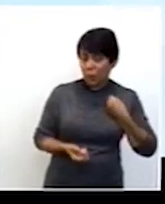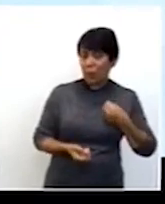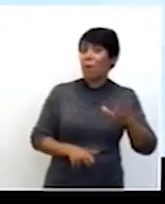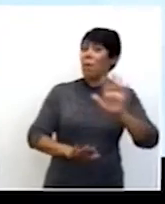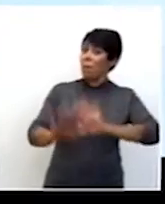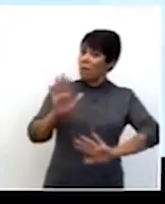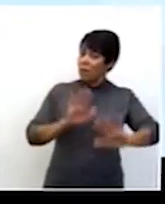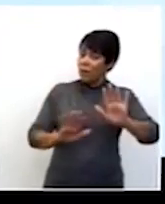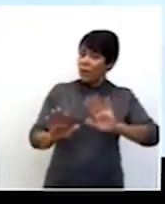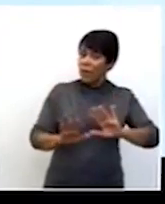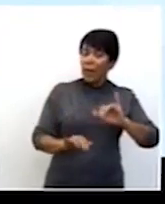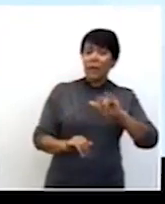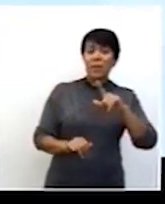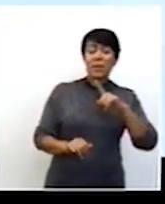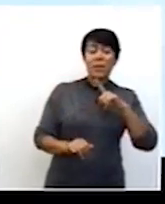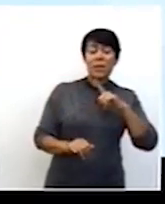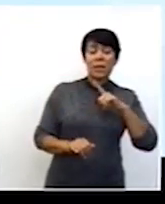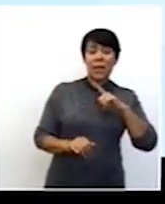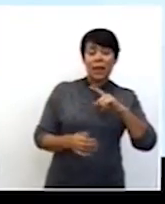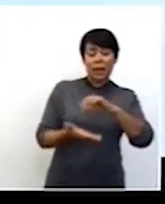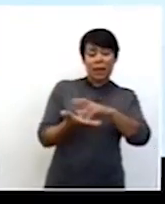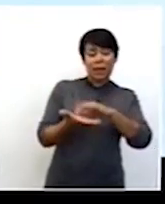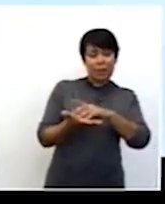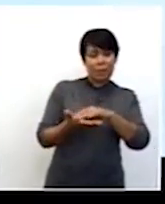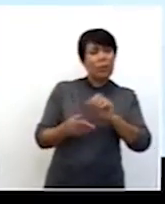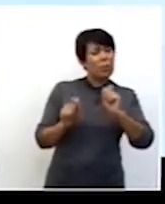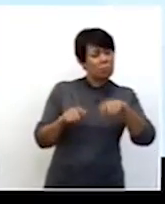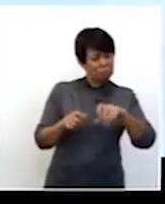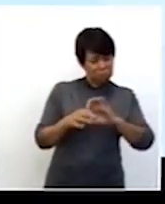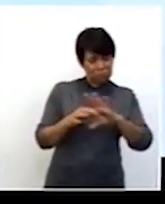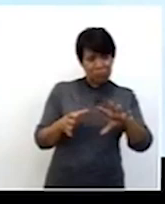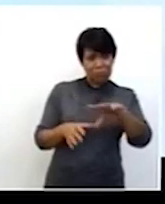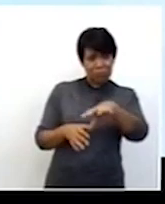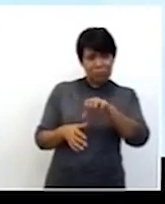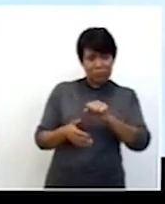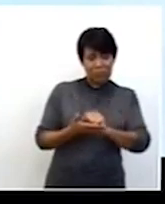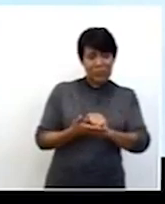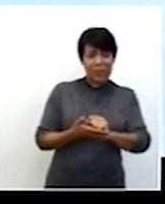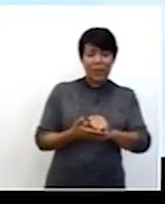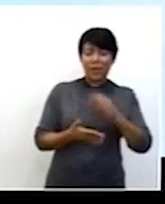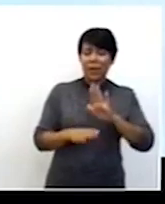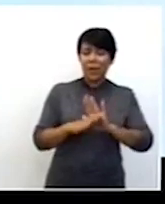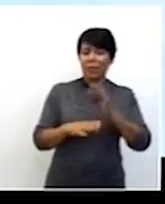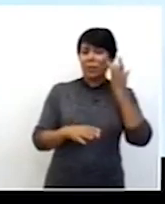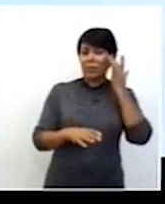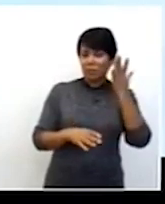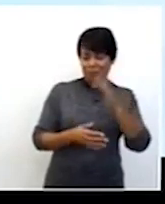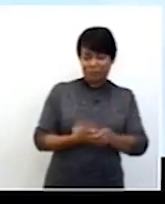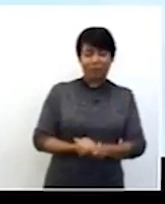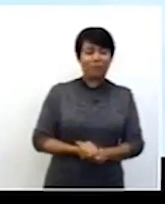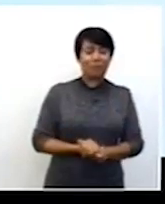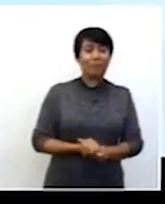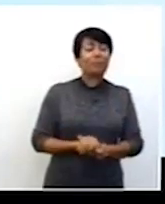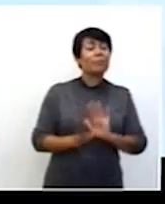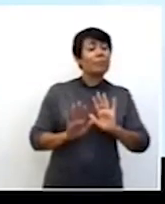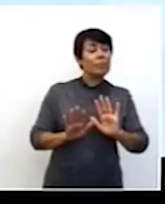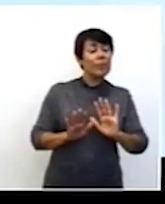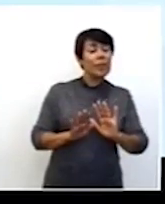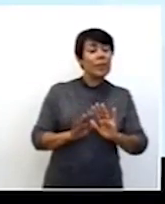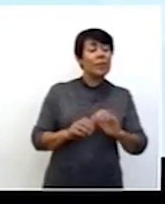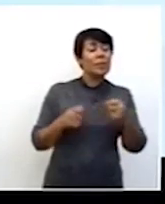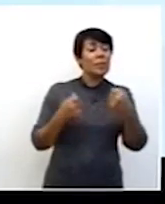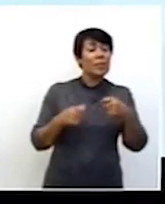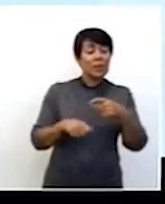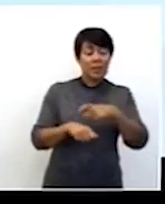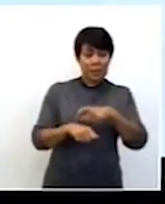cuidado aí. Se você tiver uma calculadora próxima, pode até pegar, pode facilitar a conta de vocês, tá? Como essa daí demanda um